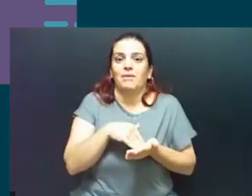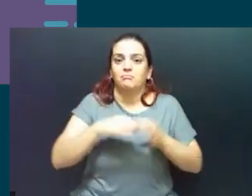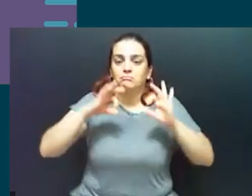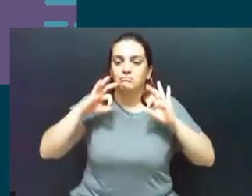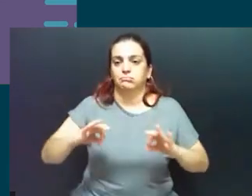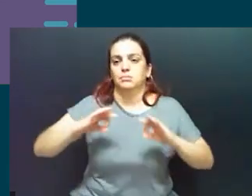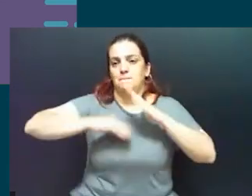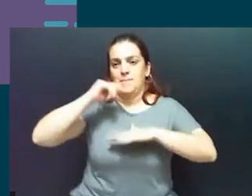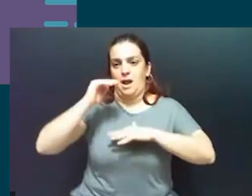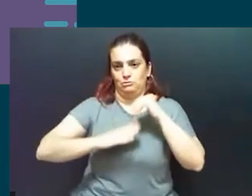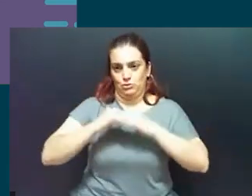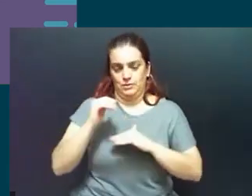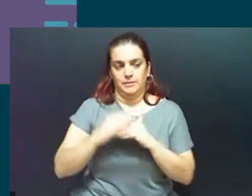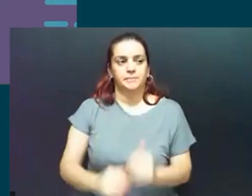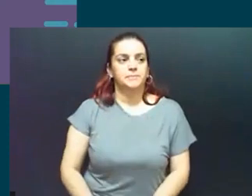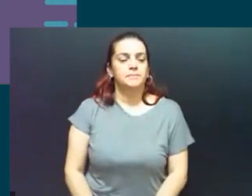prática.